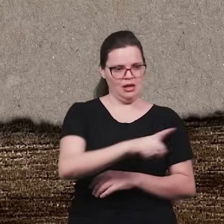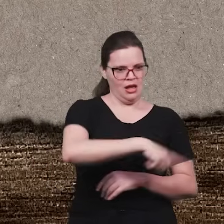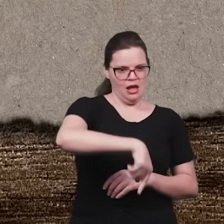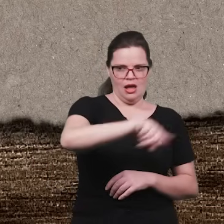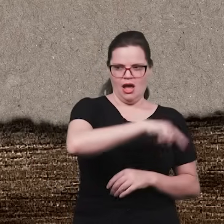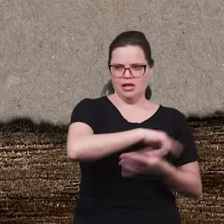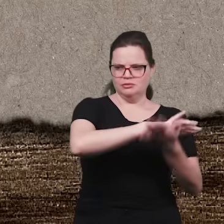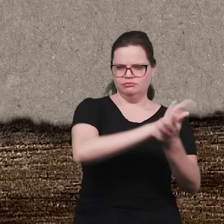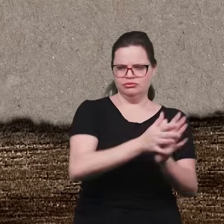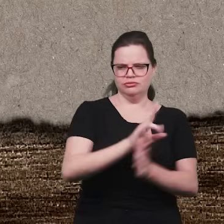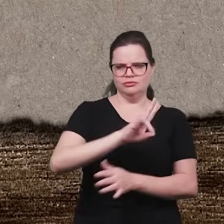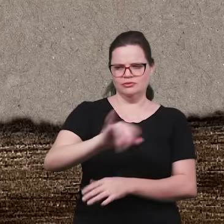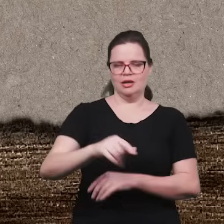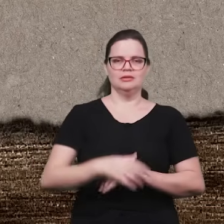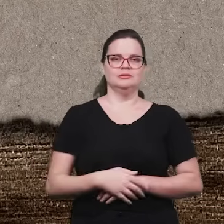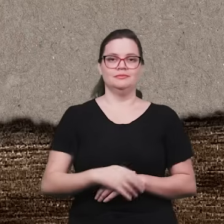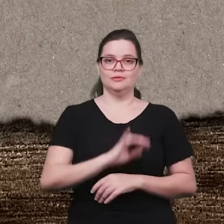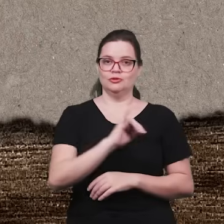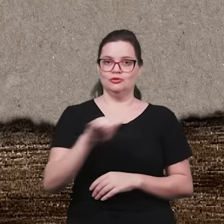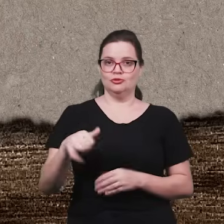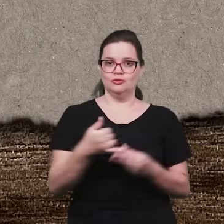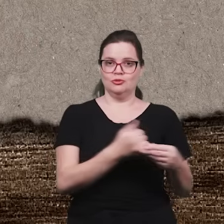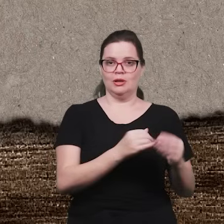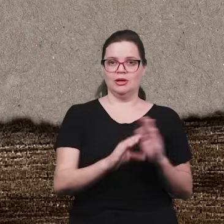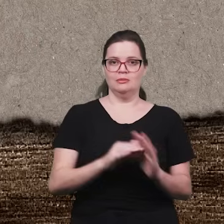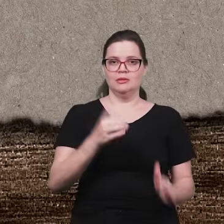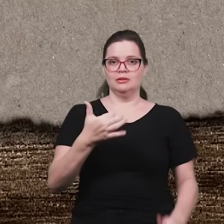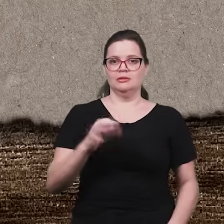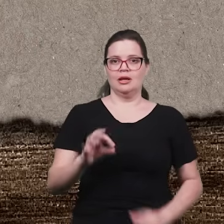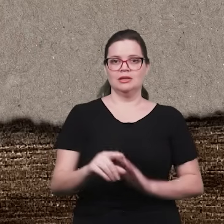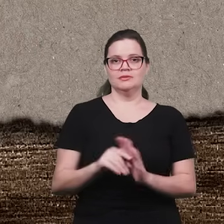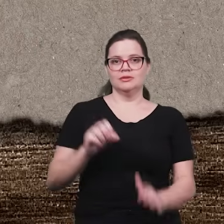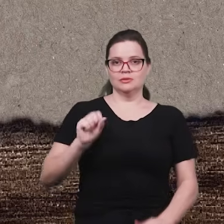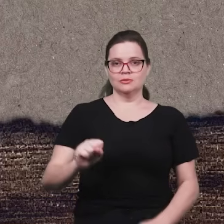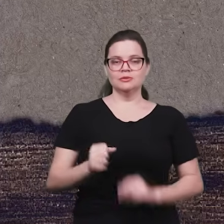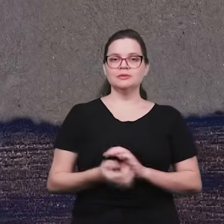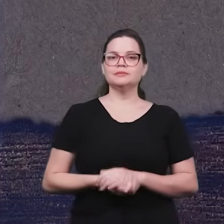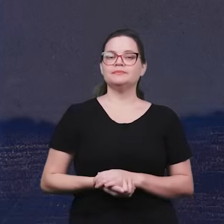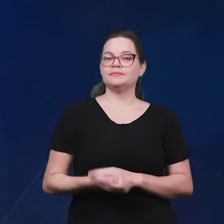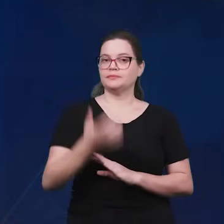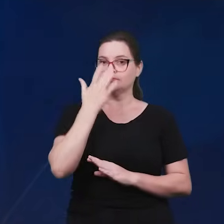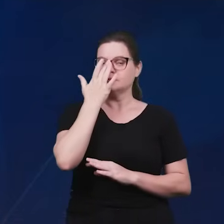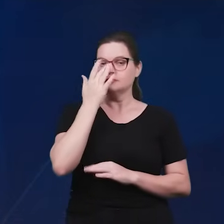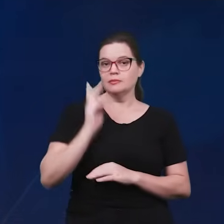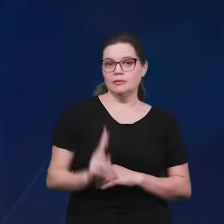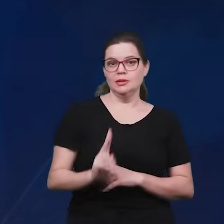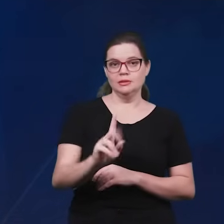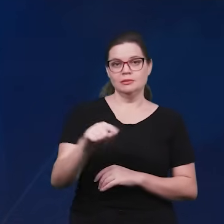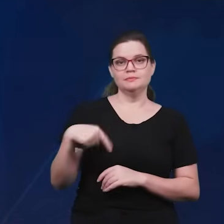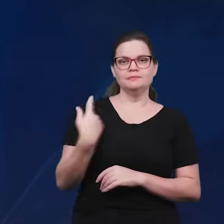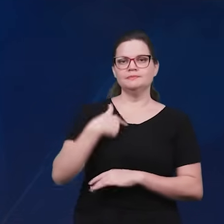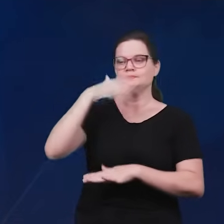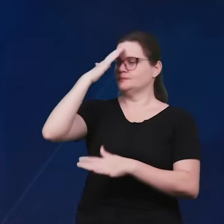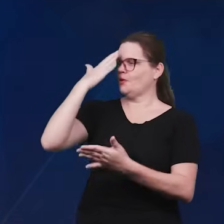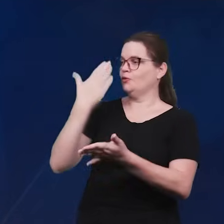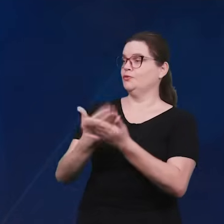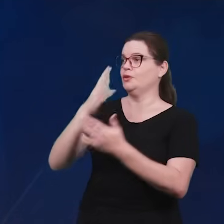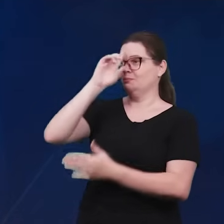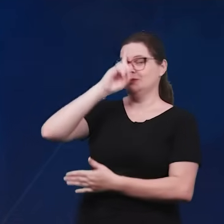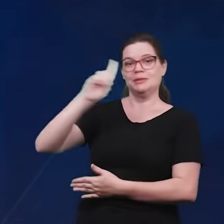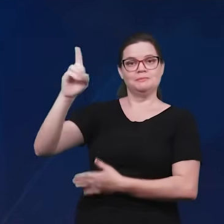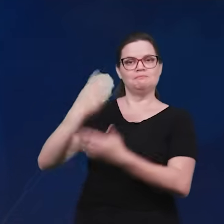ti." Josué capítulo 10, versículo 8. Sempre que lançamos a nossa confiança nas mãos de